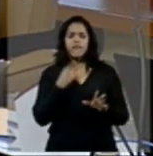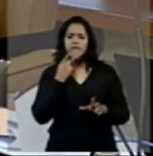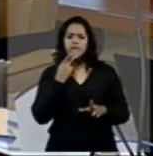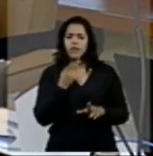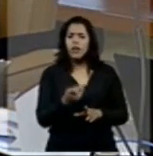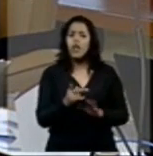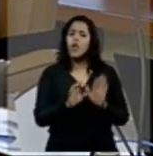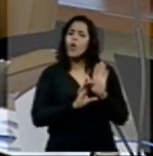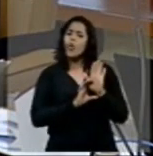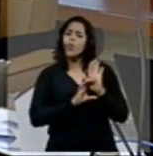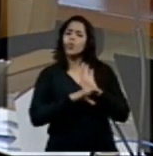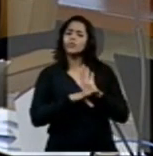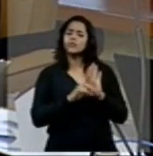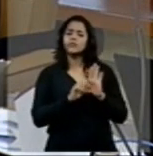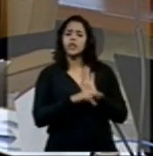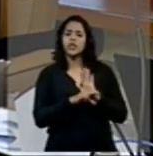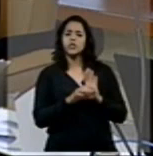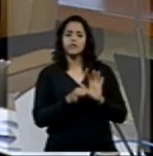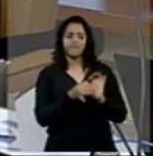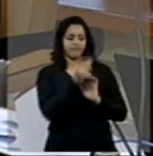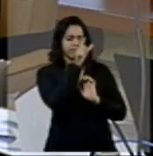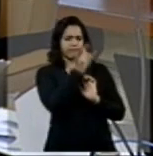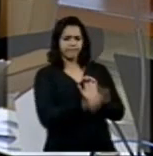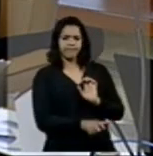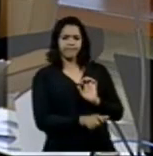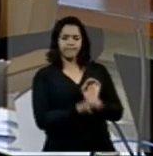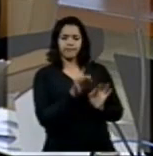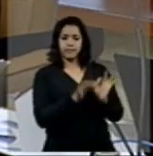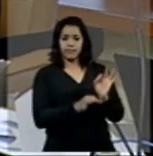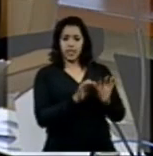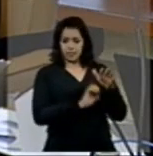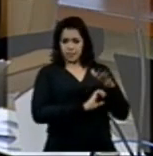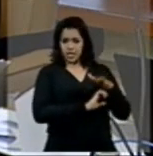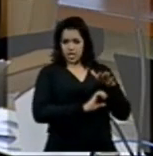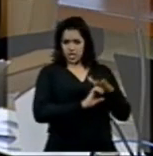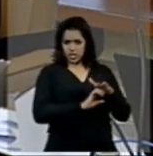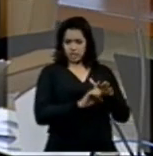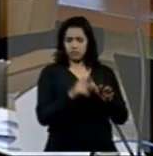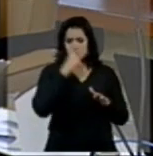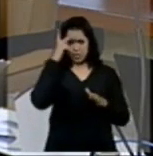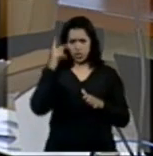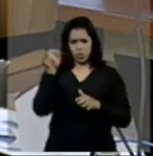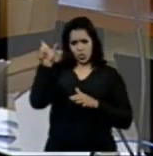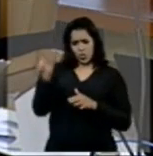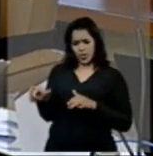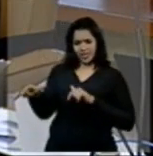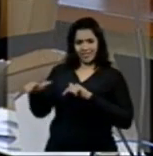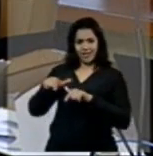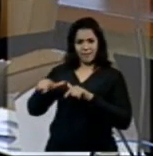conceitua a figura jurídica, quer do empregador, quer do empregado,